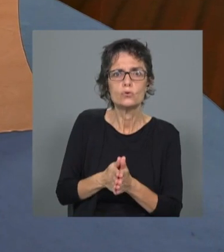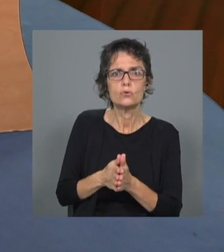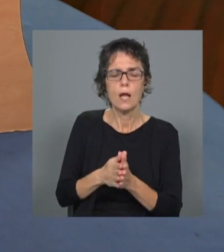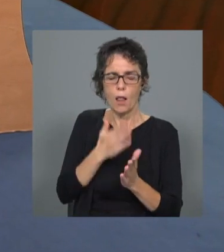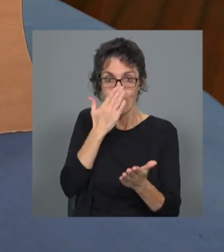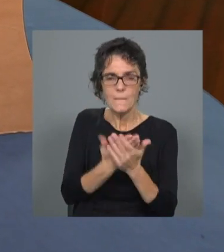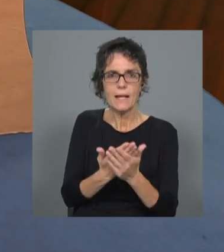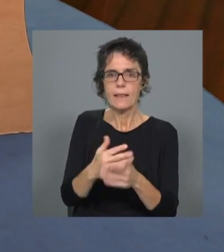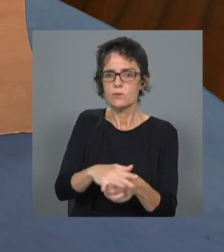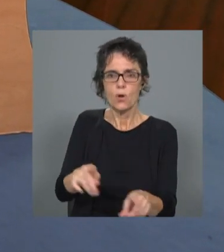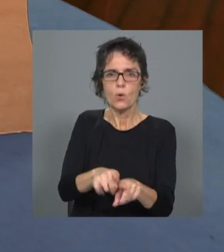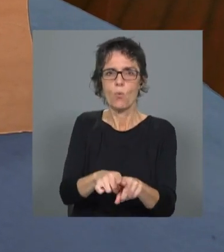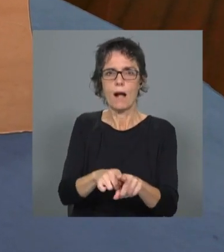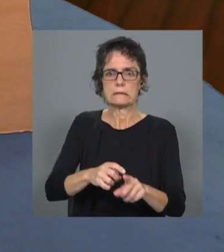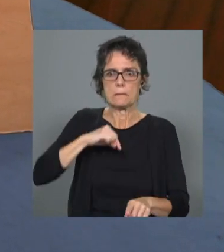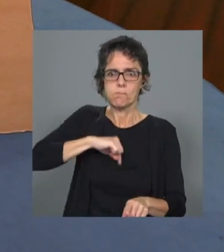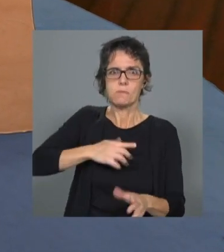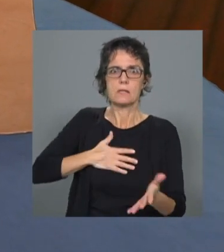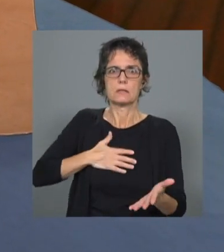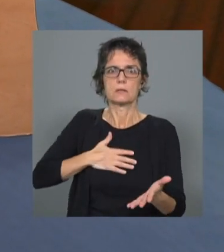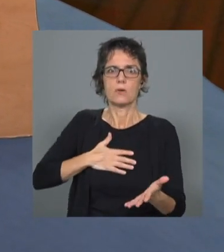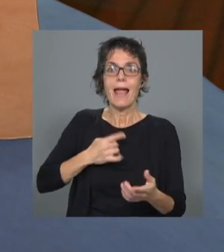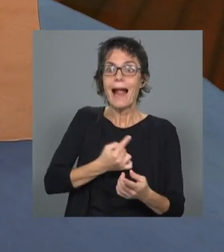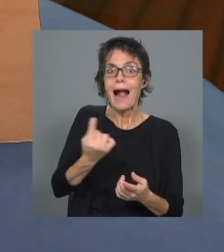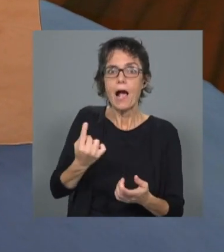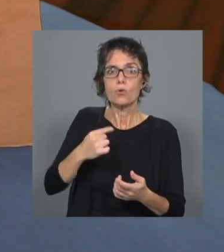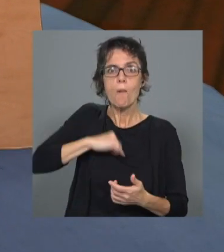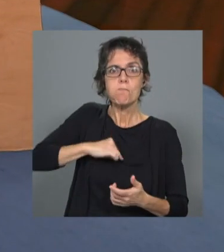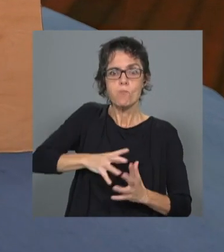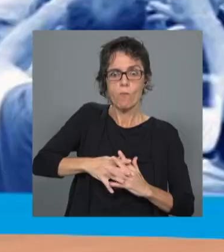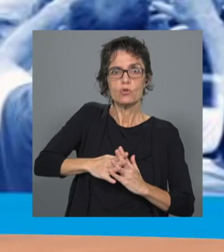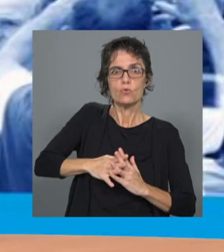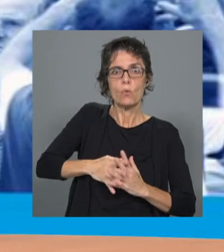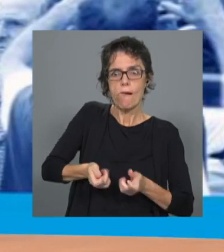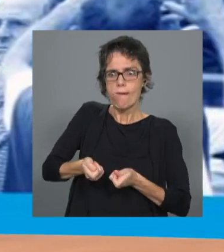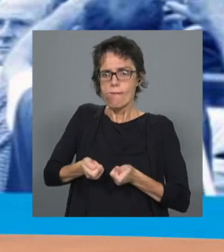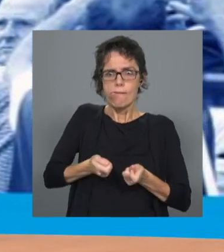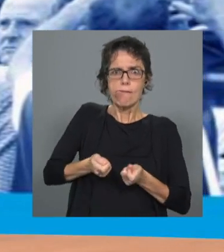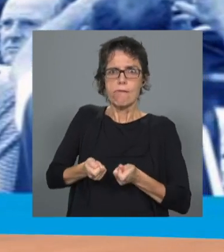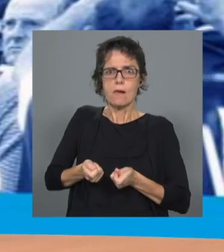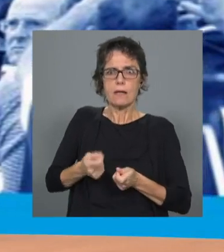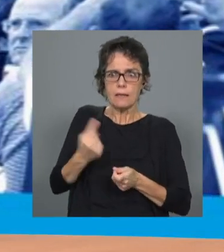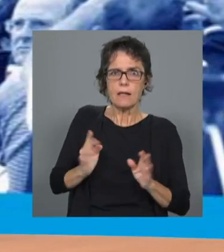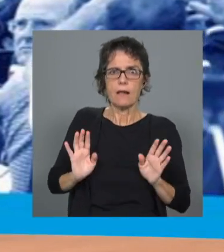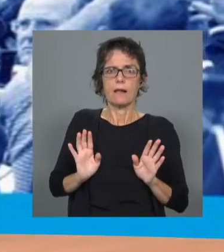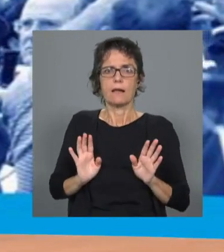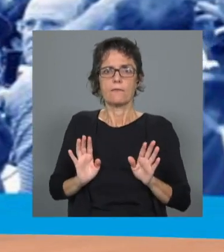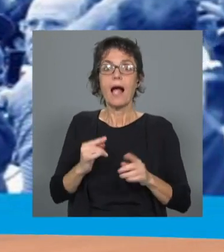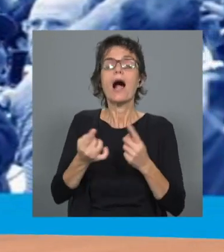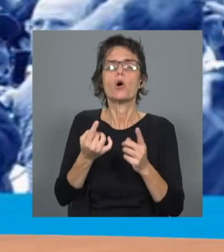essa situação é que foi diferente consoante os mecanismos que cada um de nós tinha. Naturalmente, alguns já estão mais